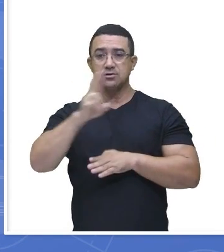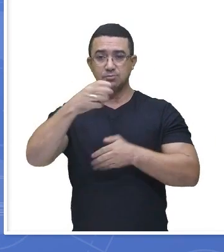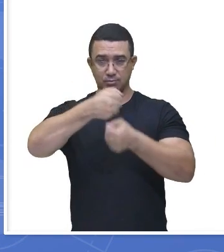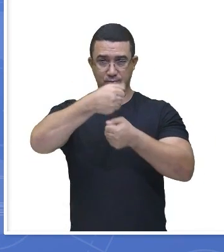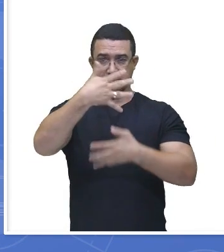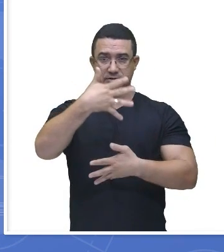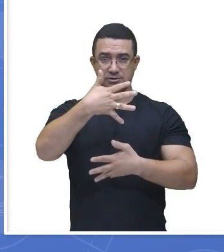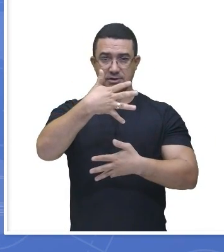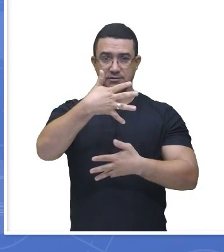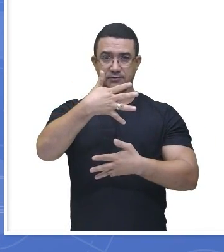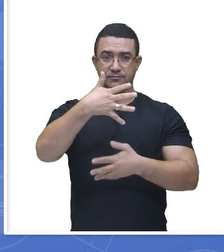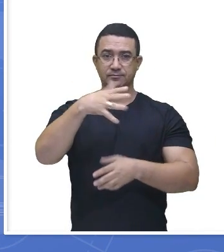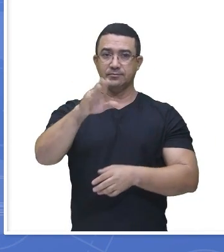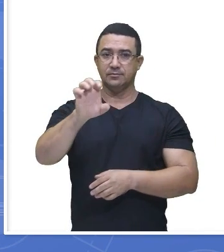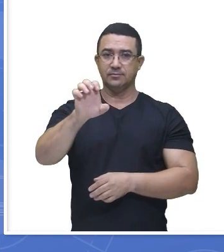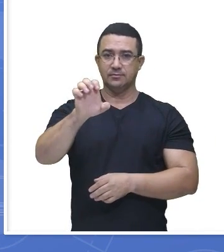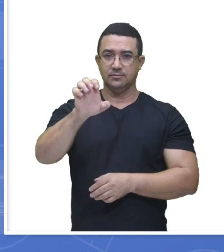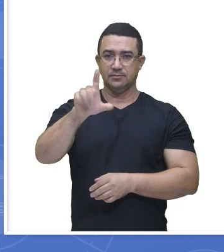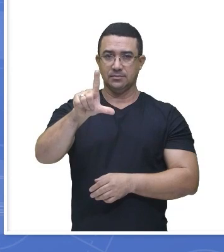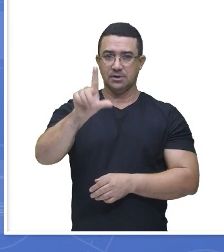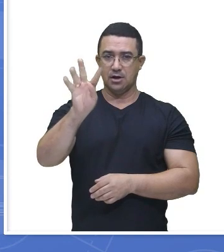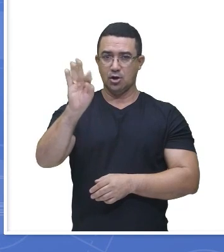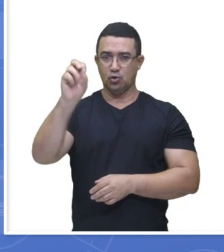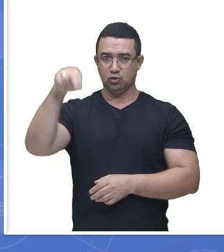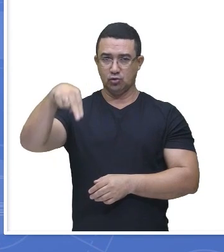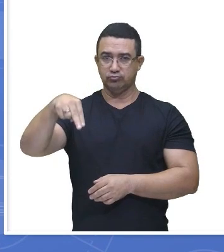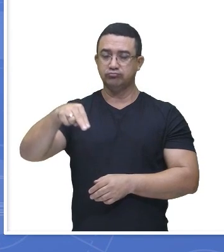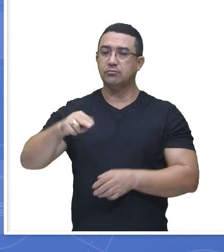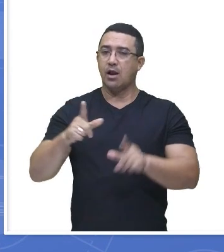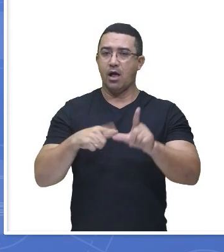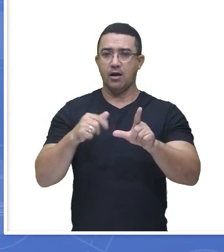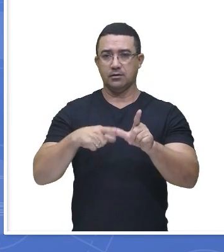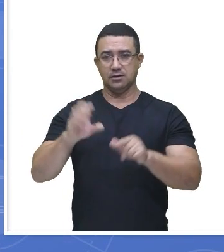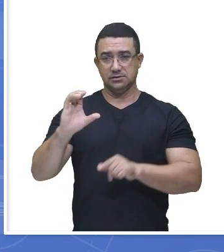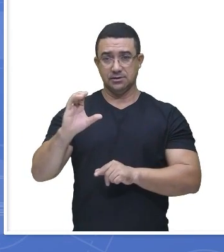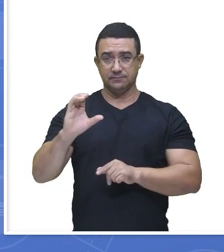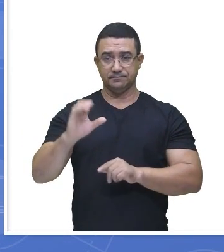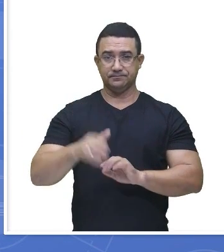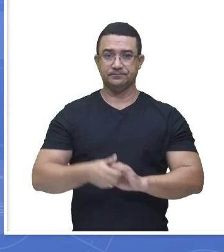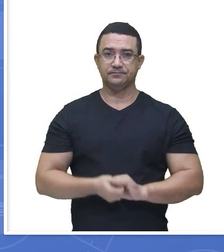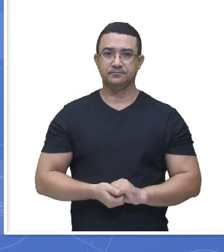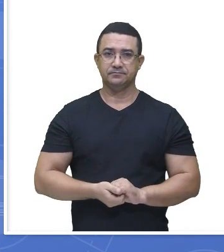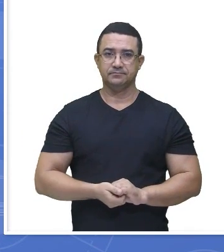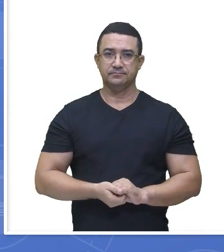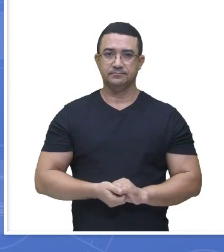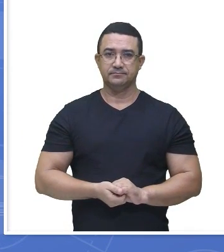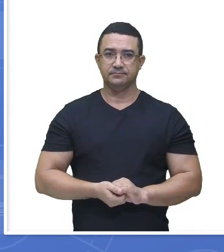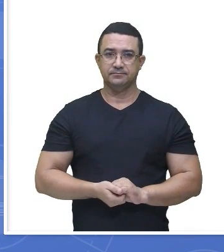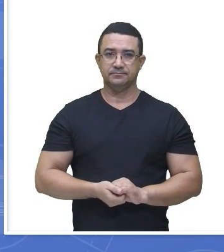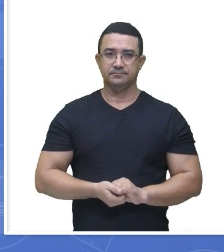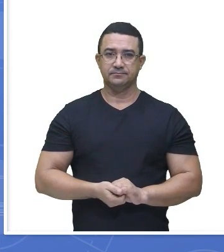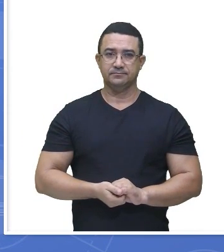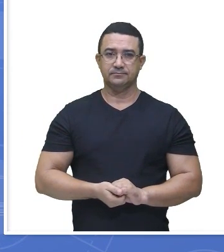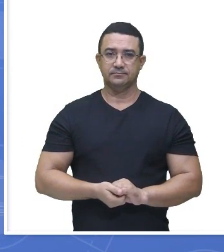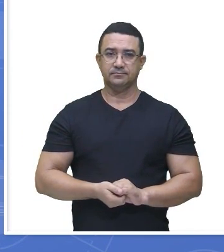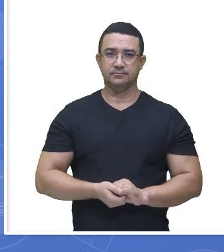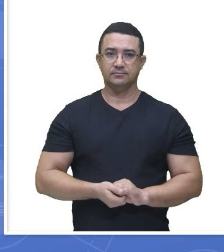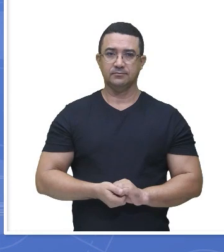aqui com o Elton. Ele colocou aí alternativa C. Será? Quem